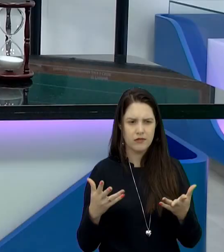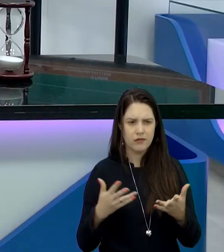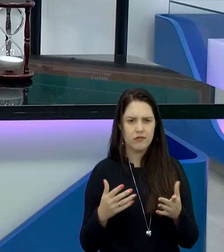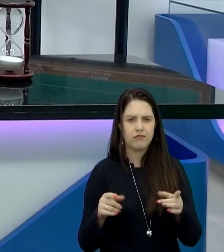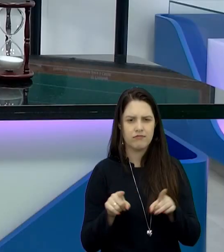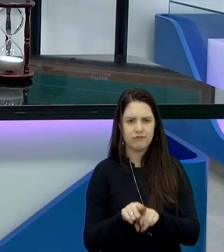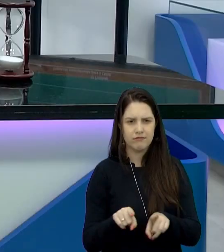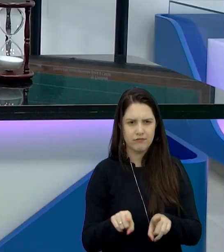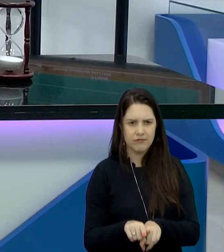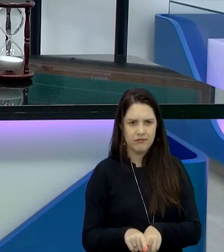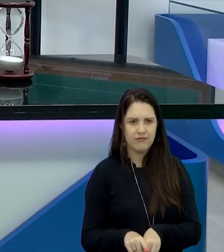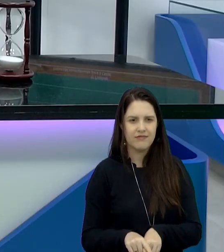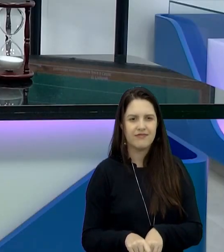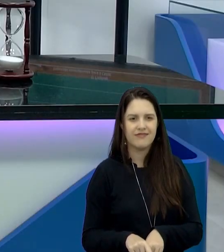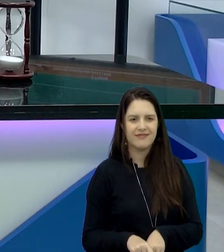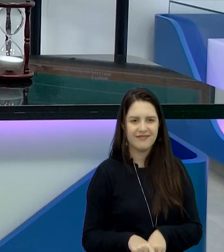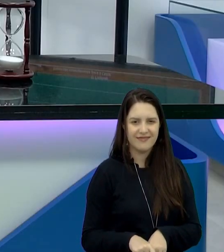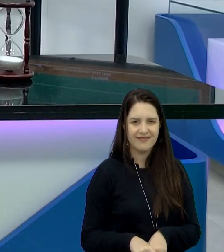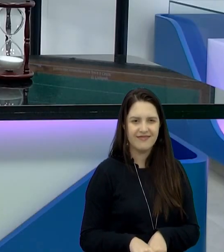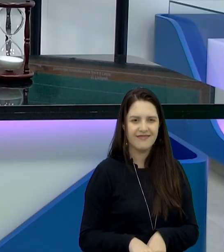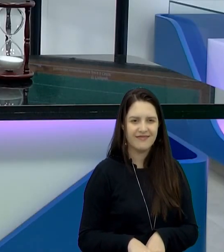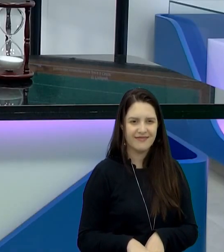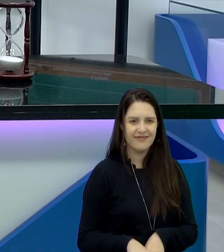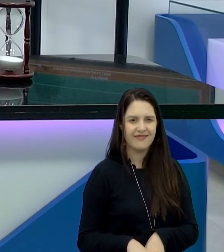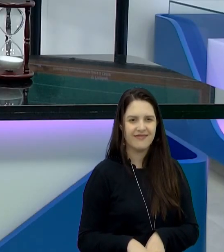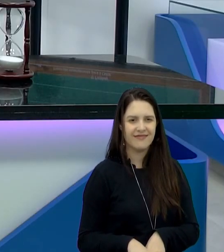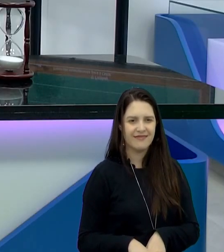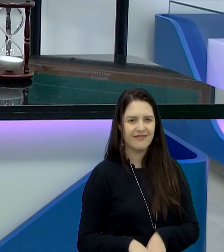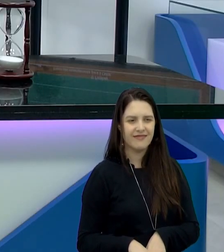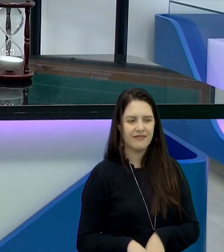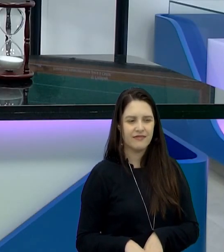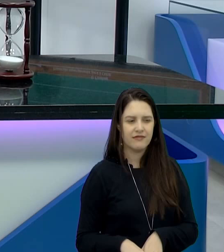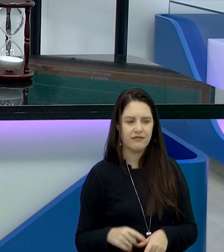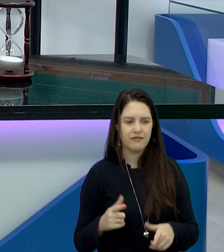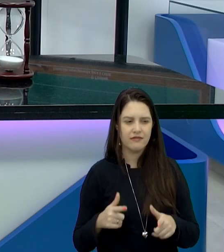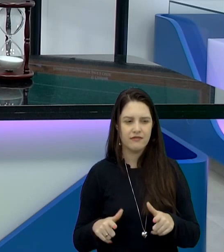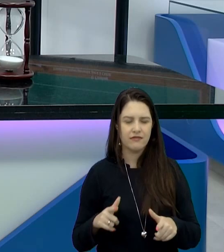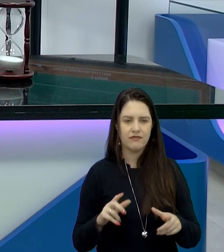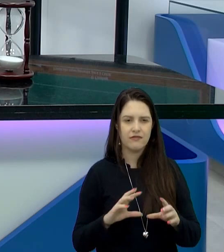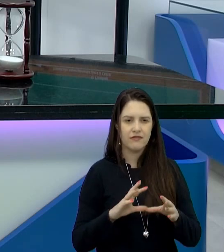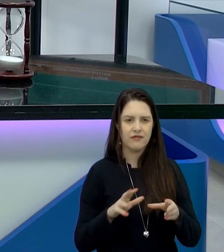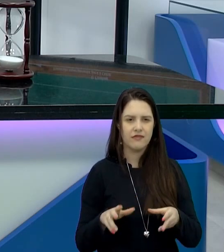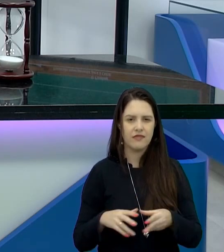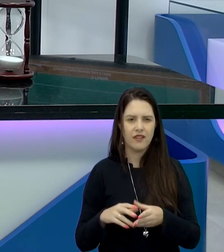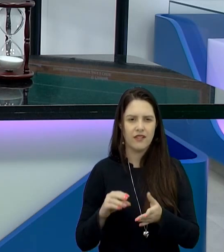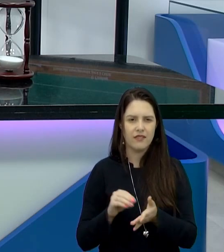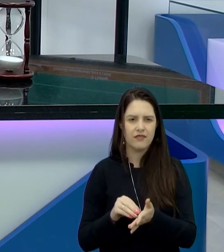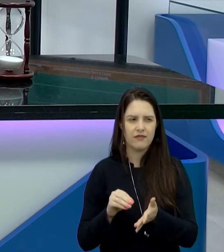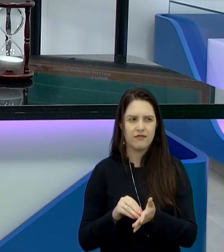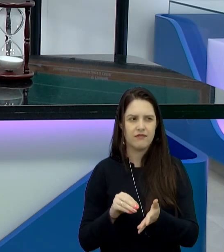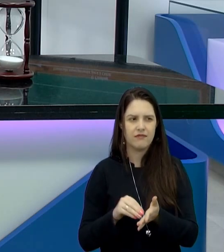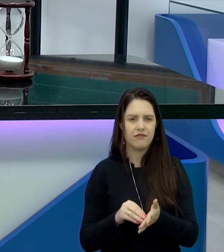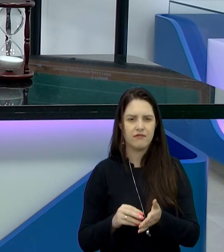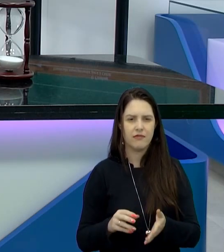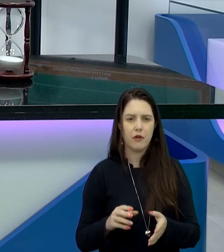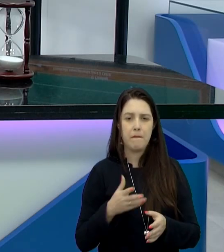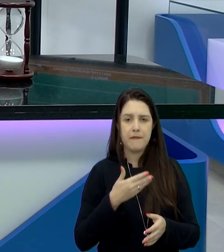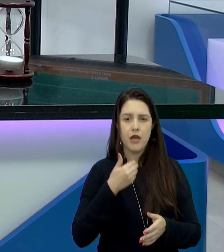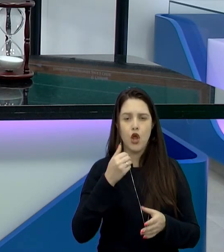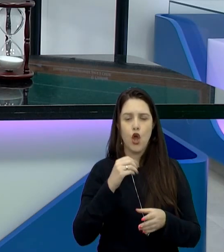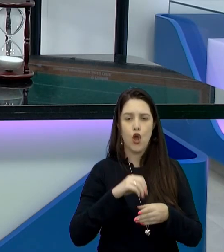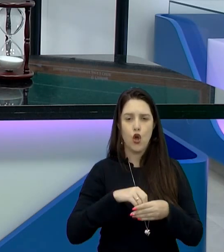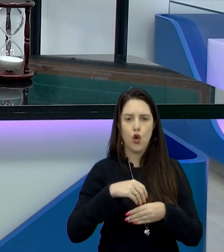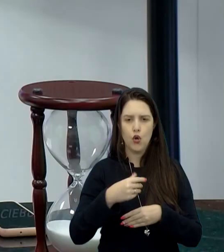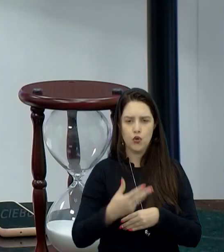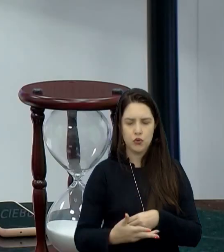né? Nossa, aqui no Seja de Mídias a gente faz muito. Faz muito brainstorm. Senta, se reúne, vai discutir as pautas, né? Para criar os conteúdos. É verdade.